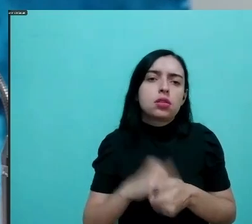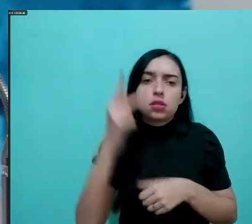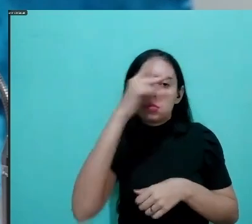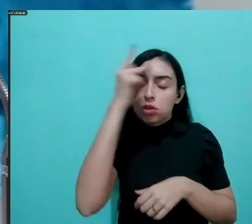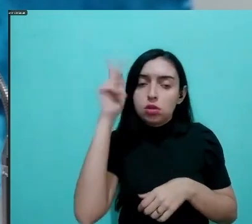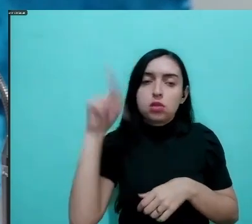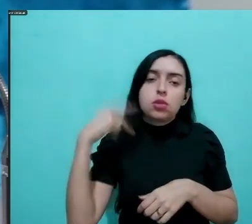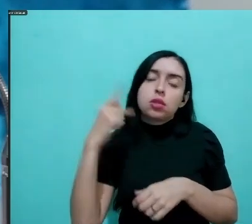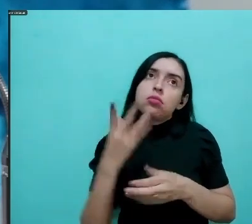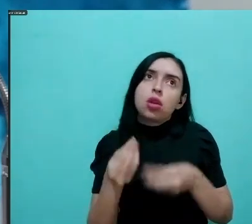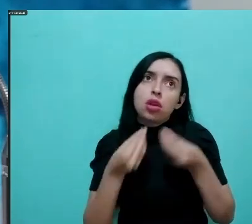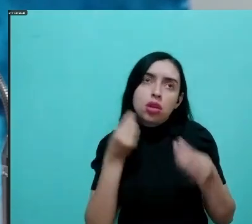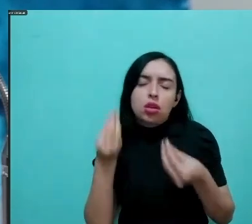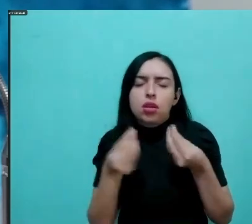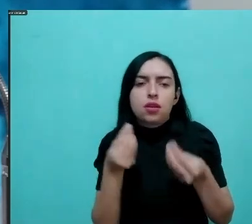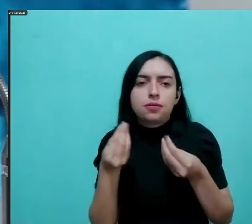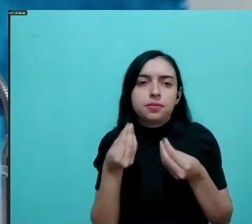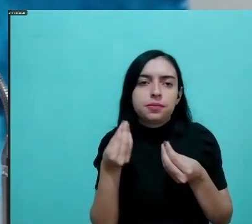e que